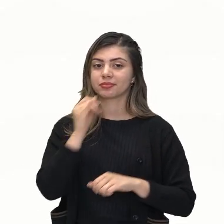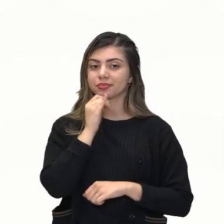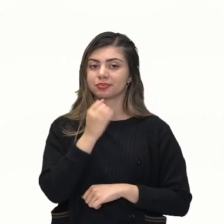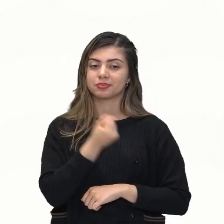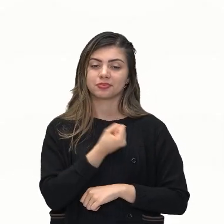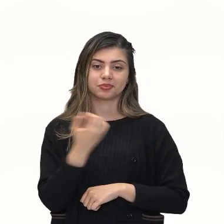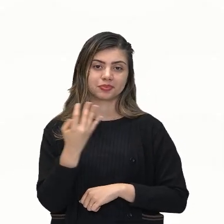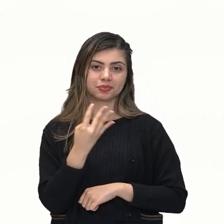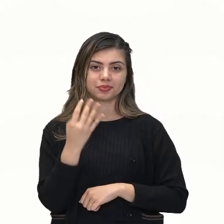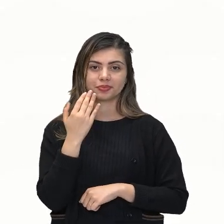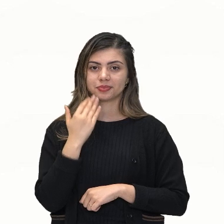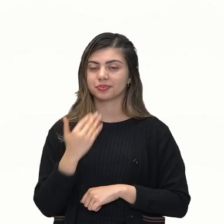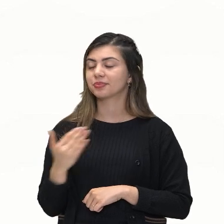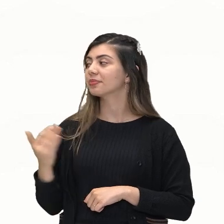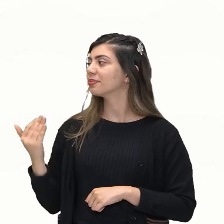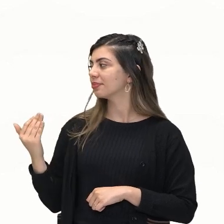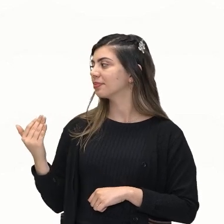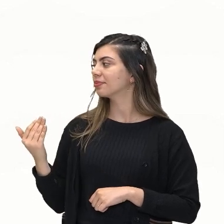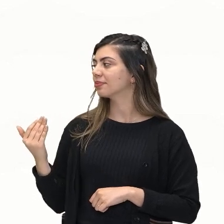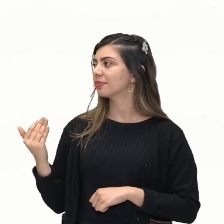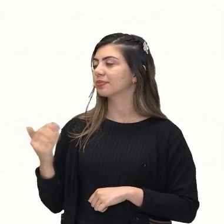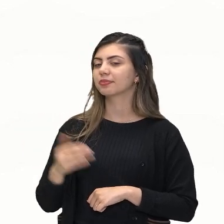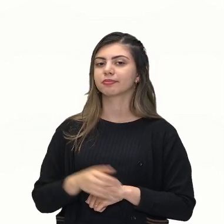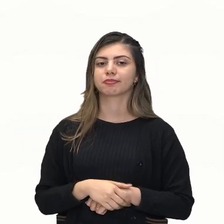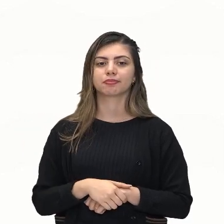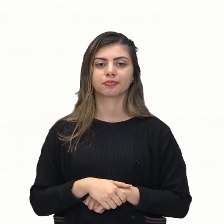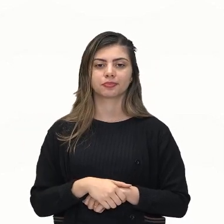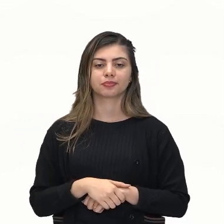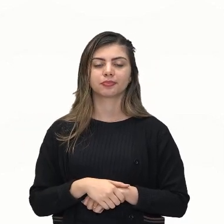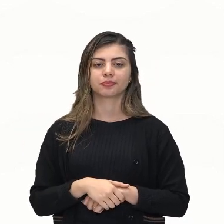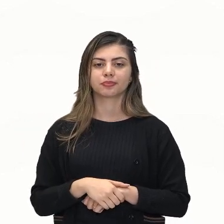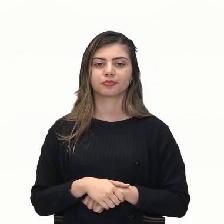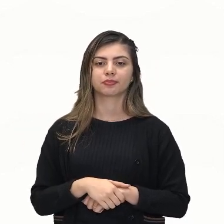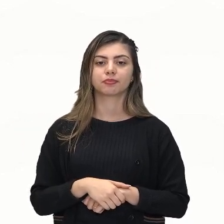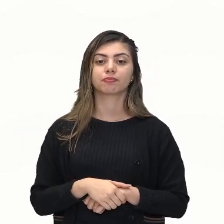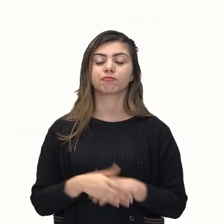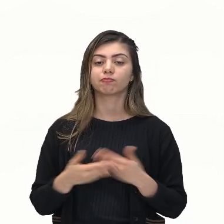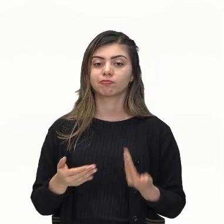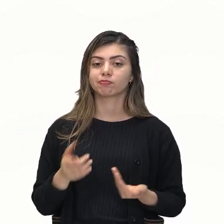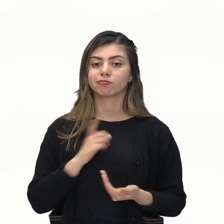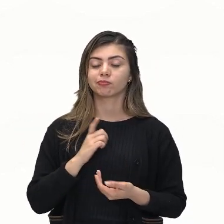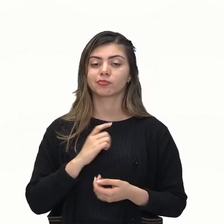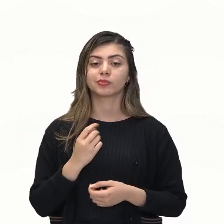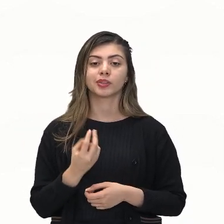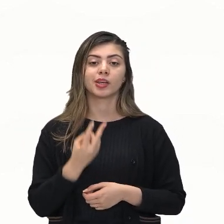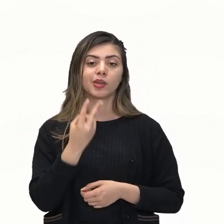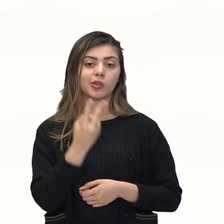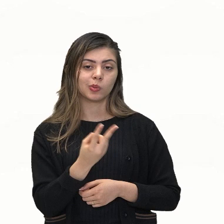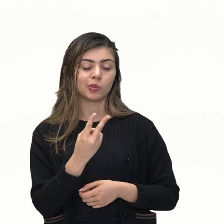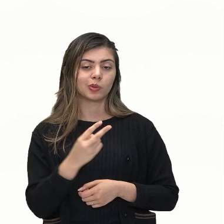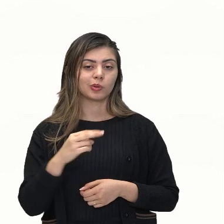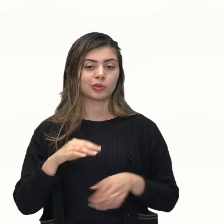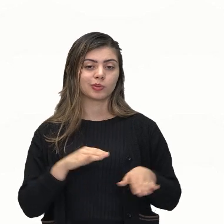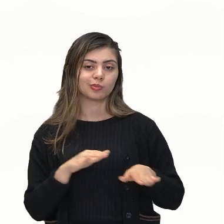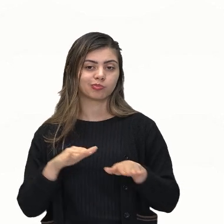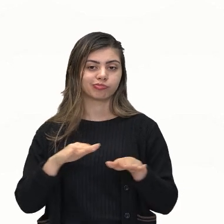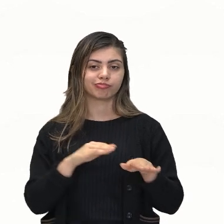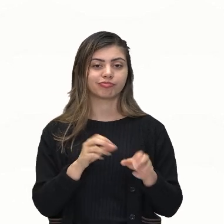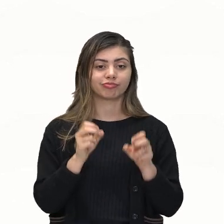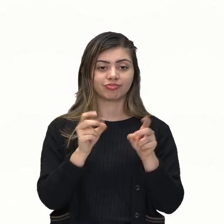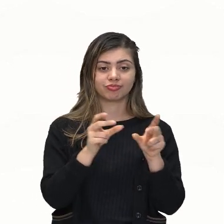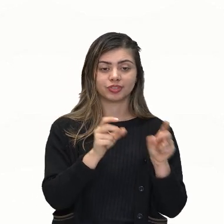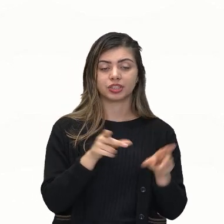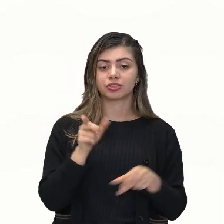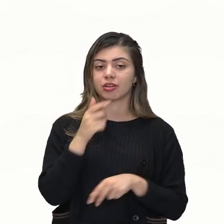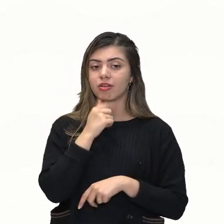aqui um exemplo, aqui no caso contextualizado. Olha só. Para cada 2 automóveis que vende, Carlos